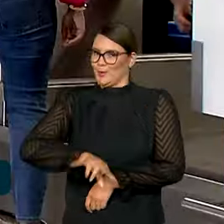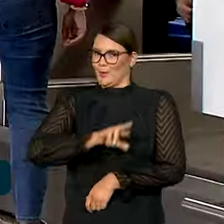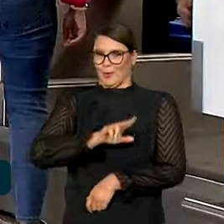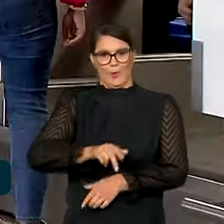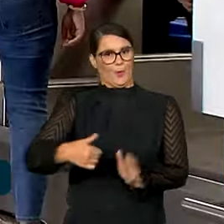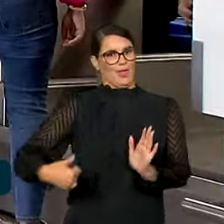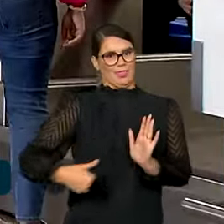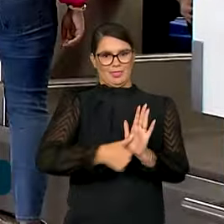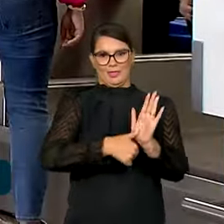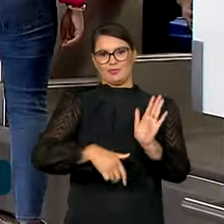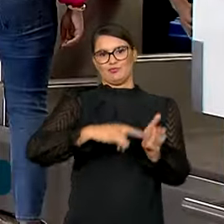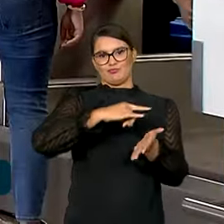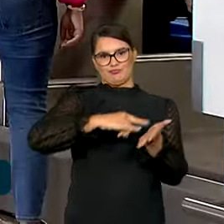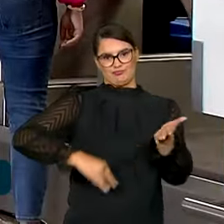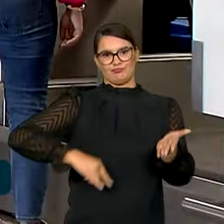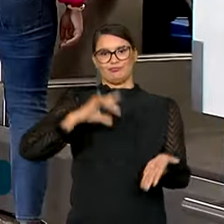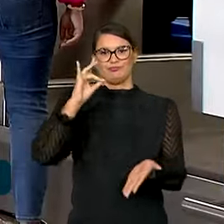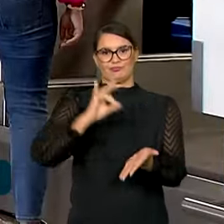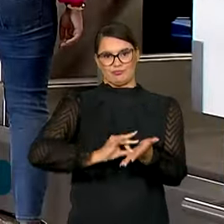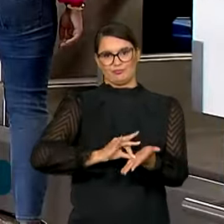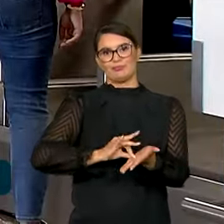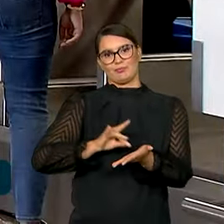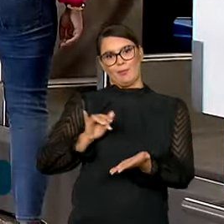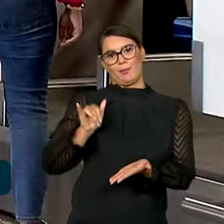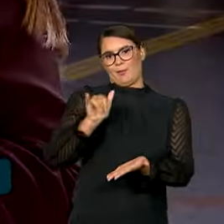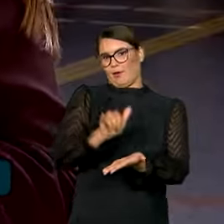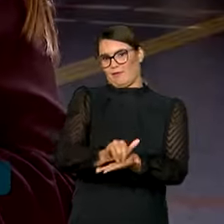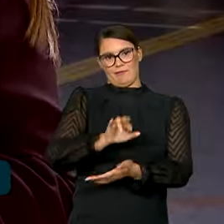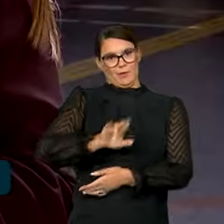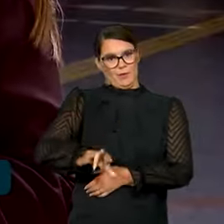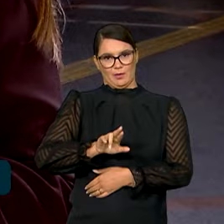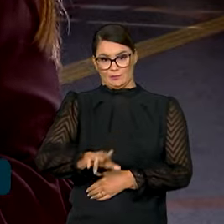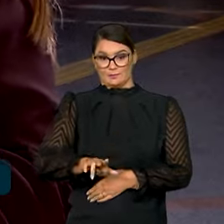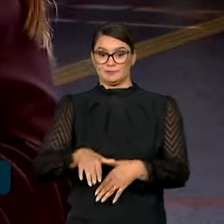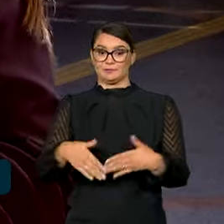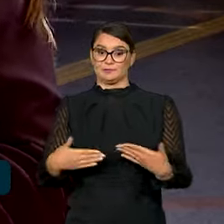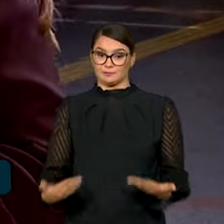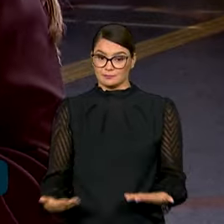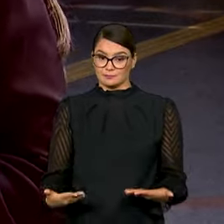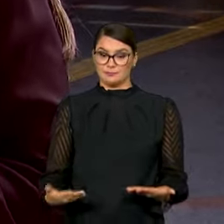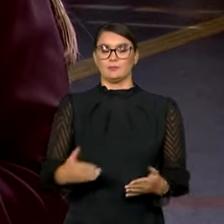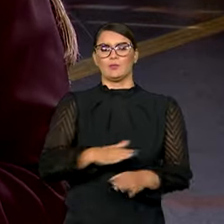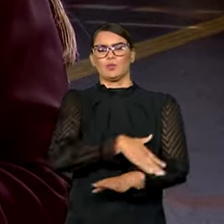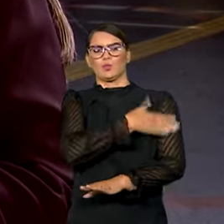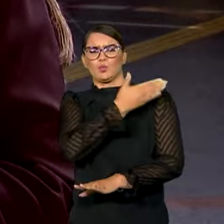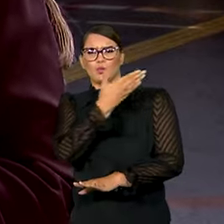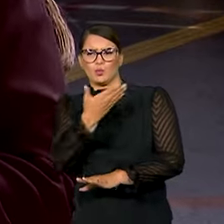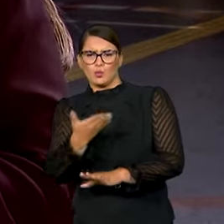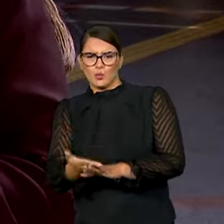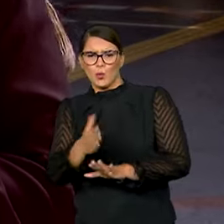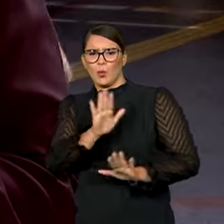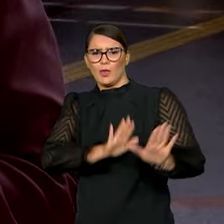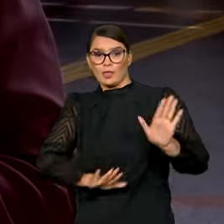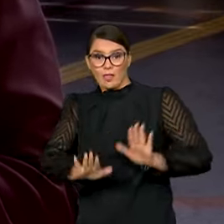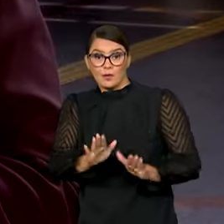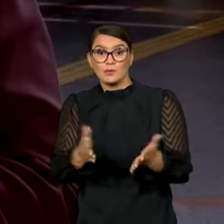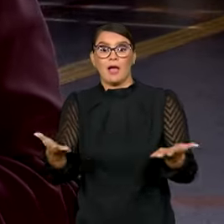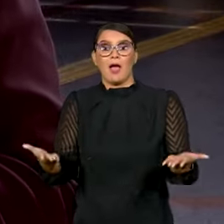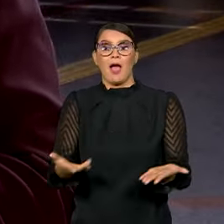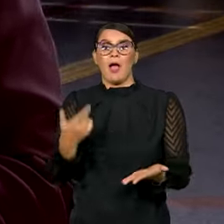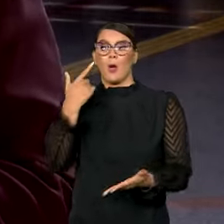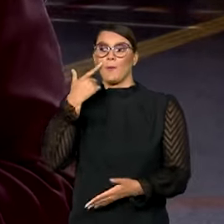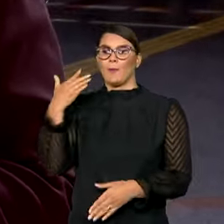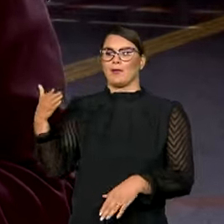de identificação aceito pelas companhias aéreas. Pois bem, depois de todos esses cuidados, é hora do